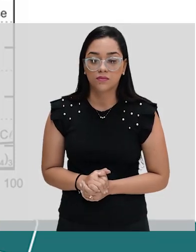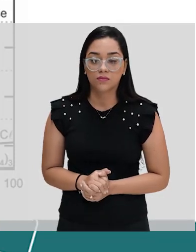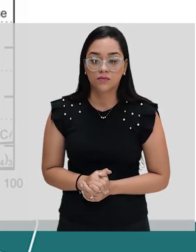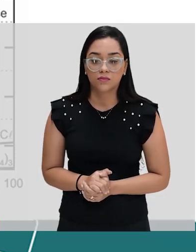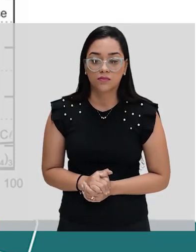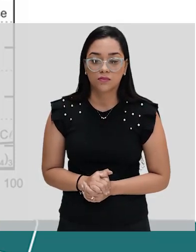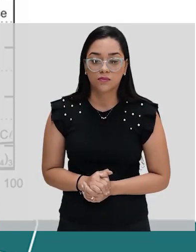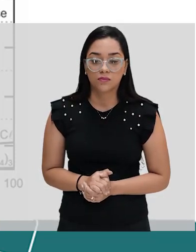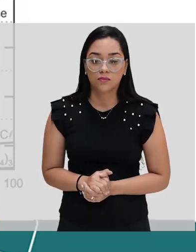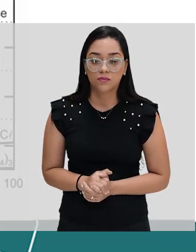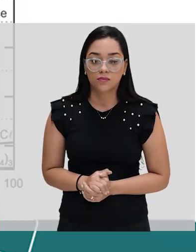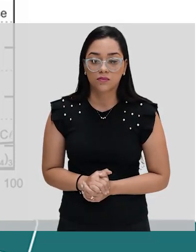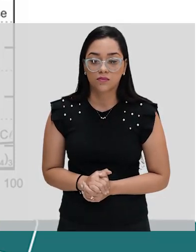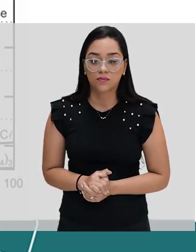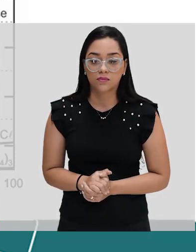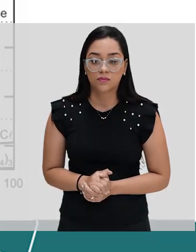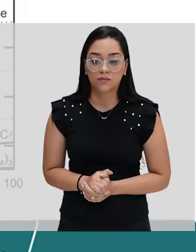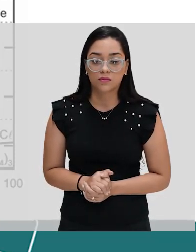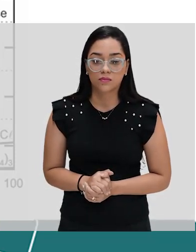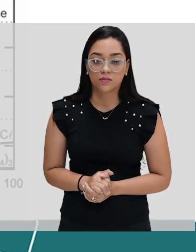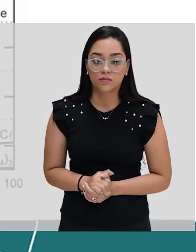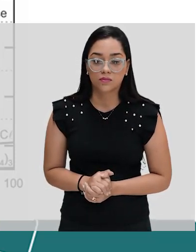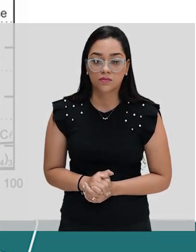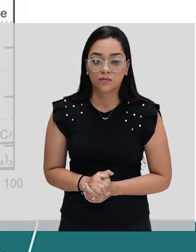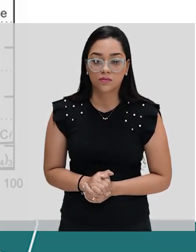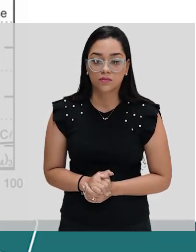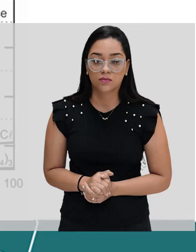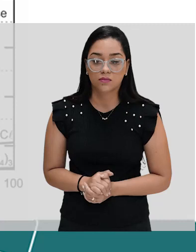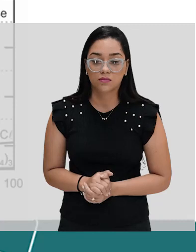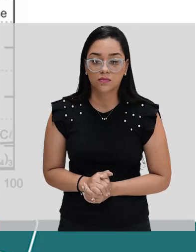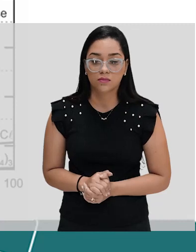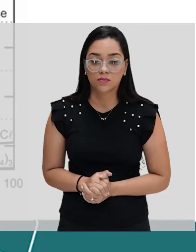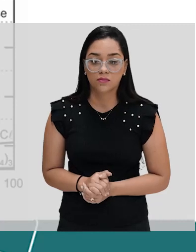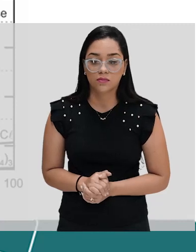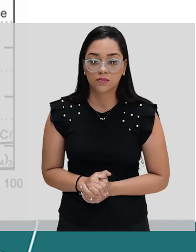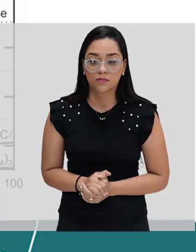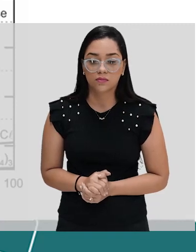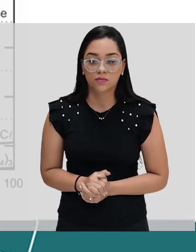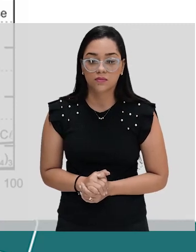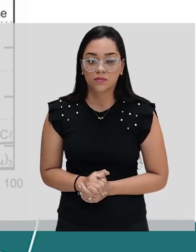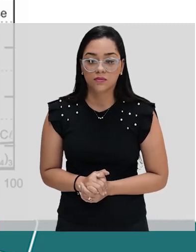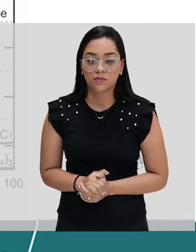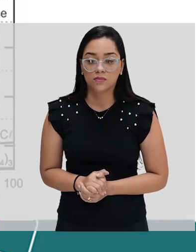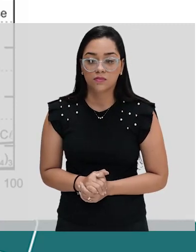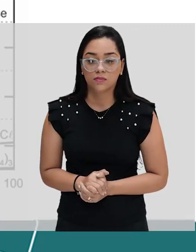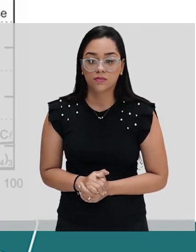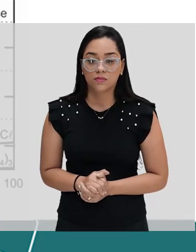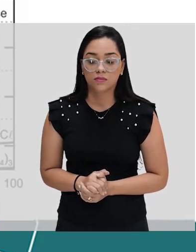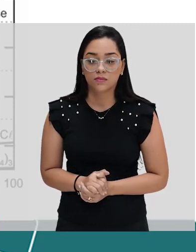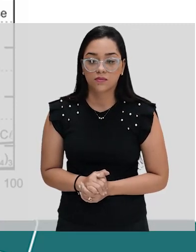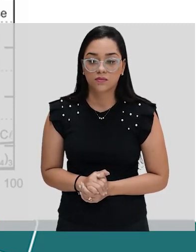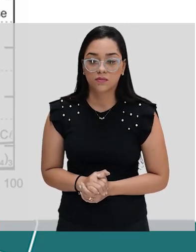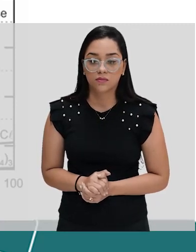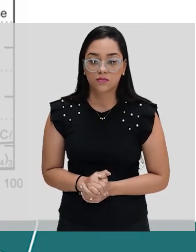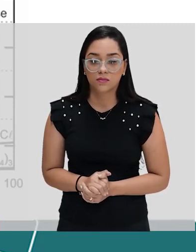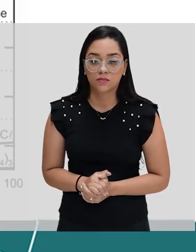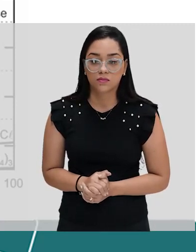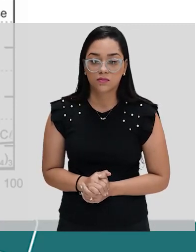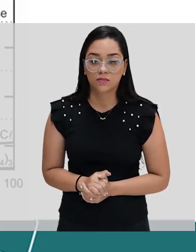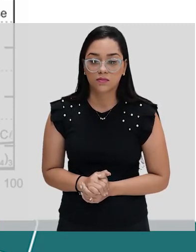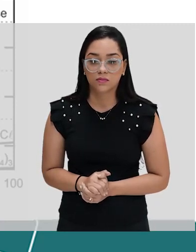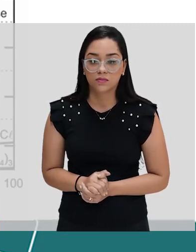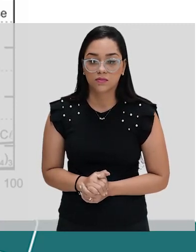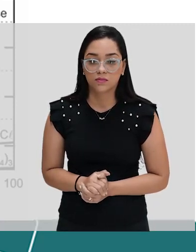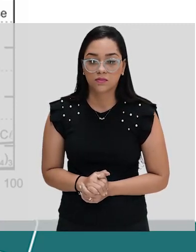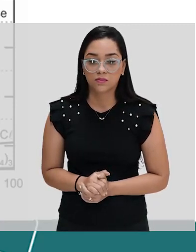das substâncias químicas em um determinado solvente. Essa solubilidade varia em função